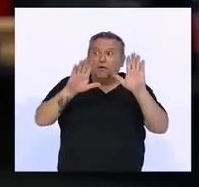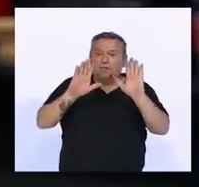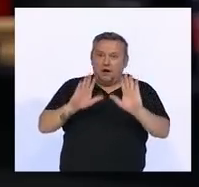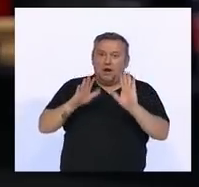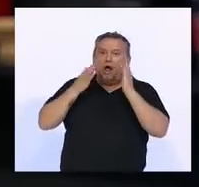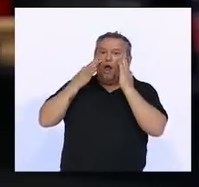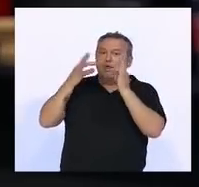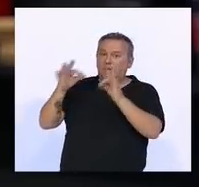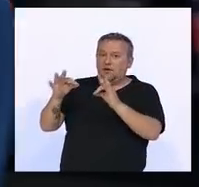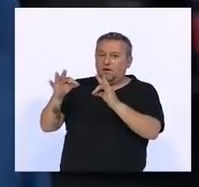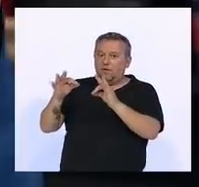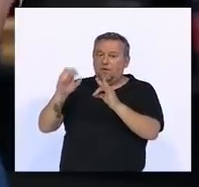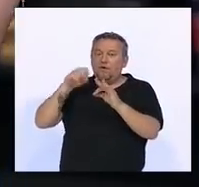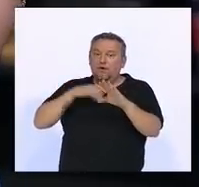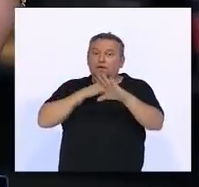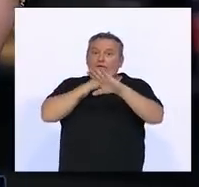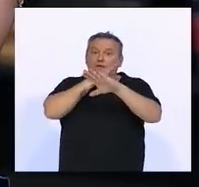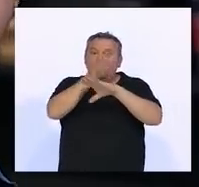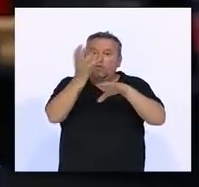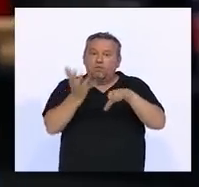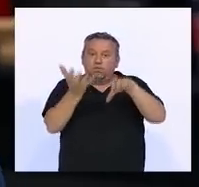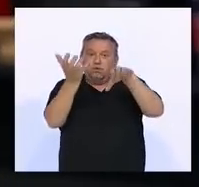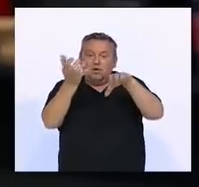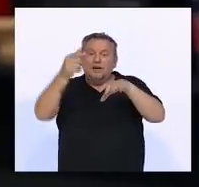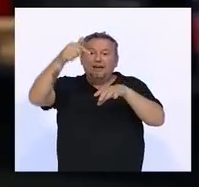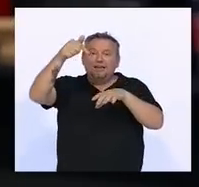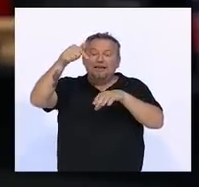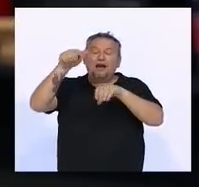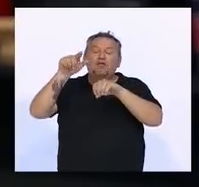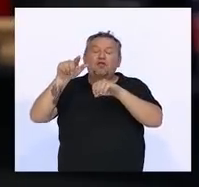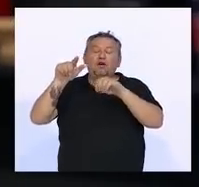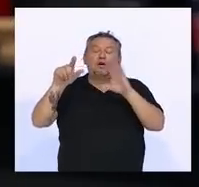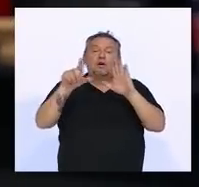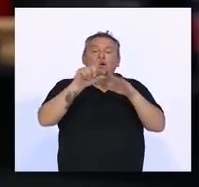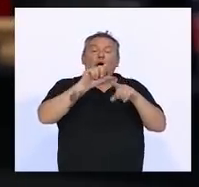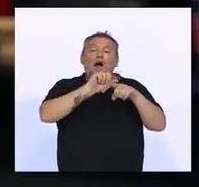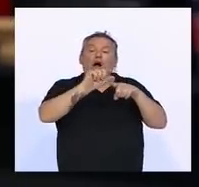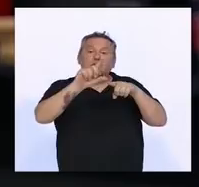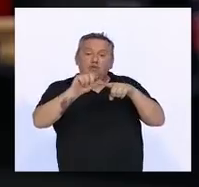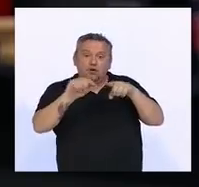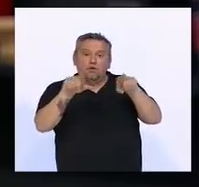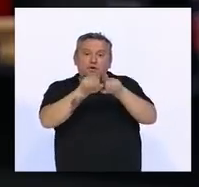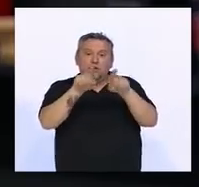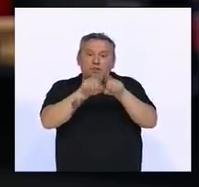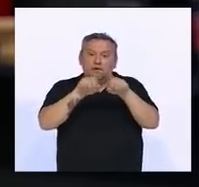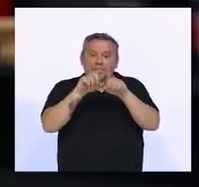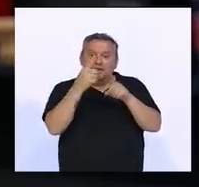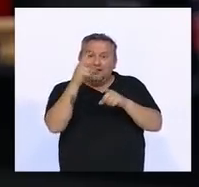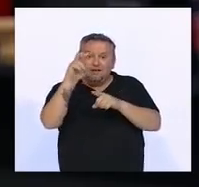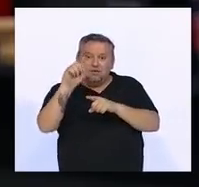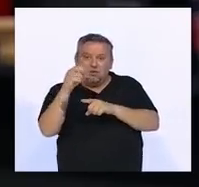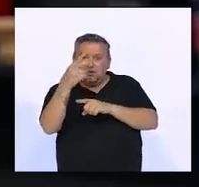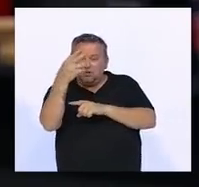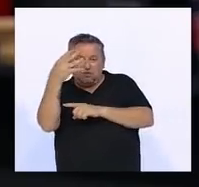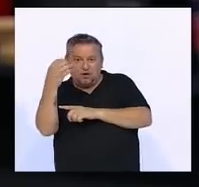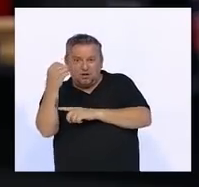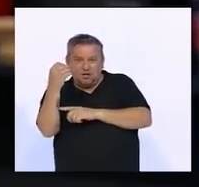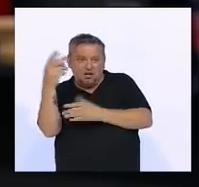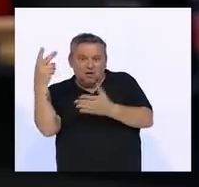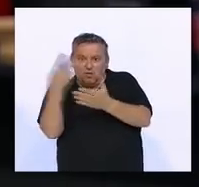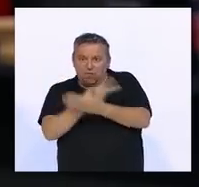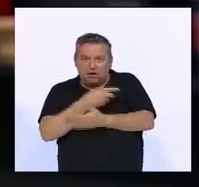deles. Se entrou no Congresso com 7 artigos e saiu com 250, 240, o culpado são vocês,